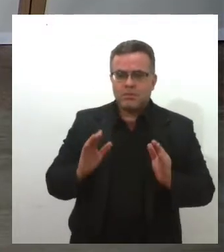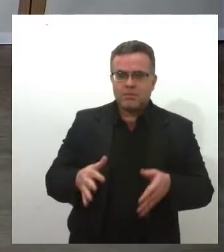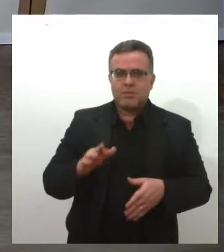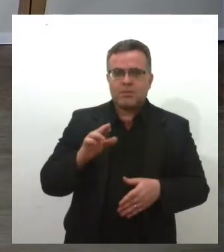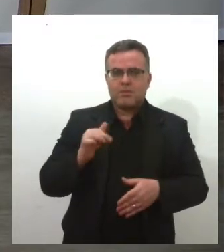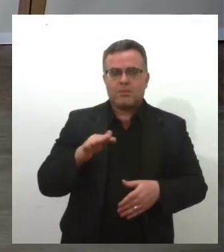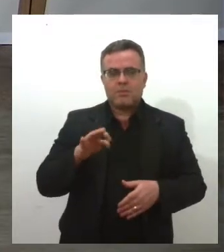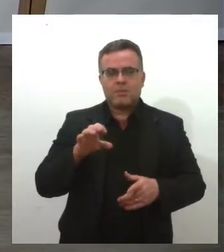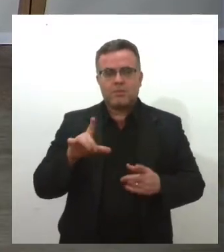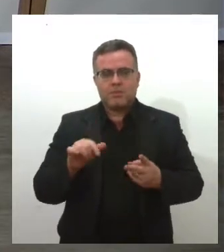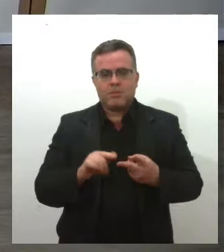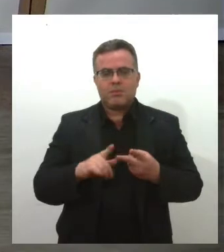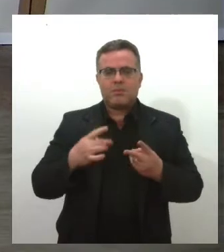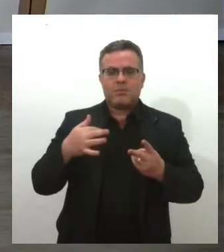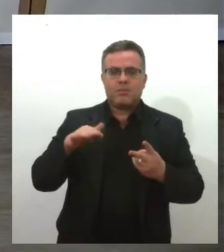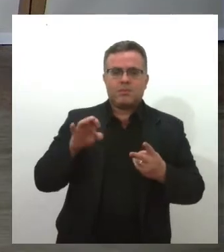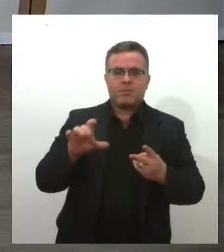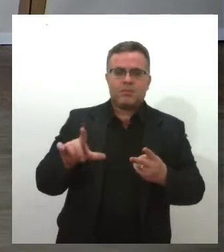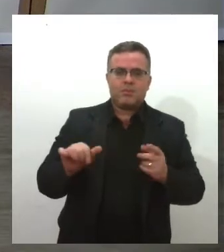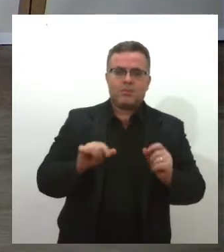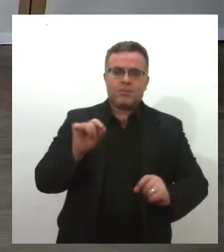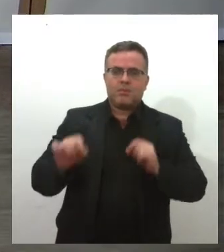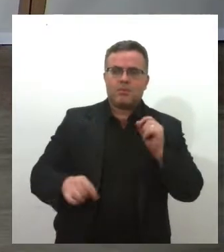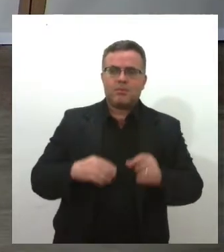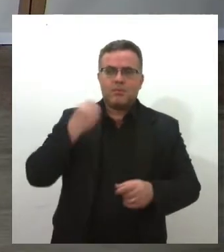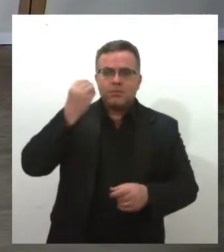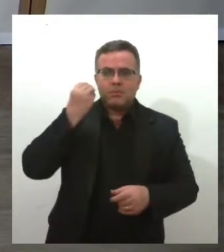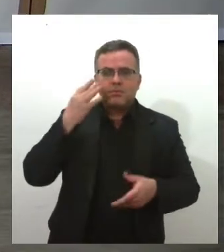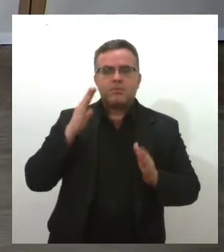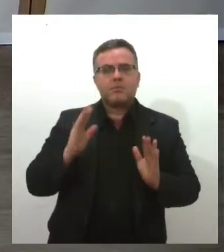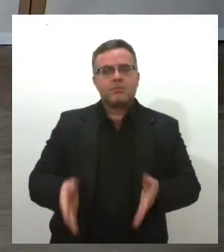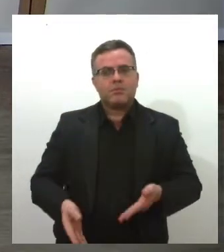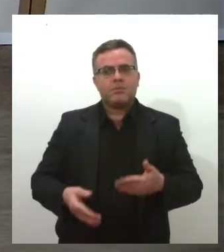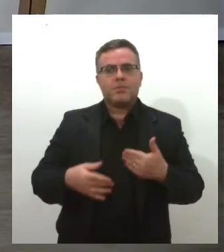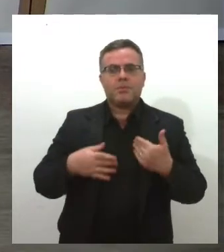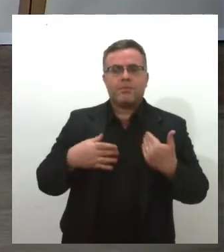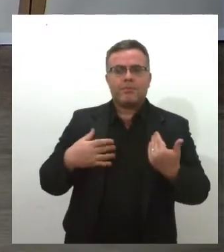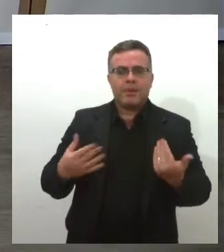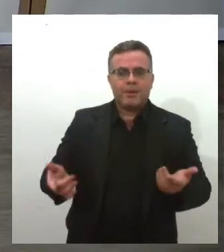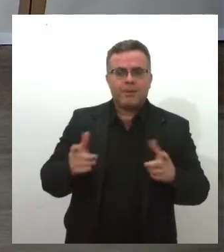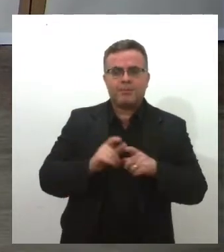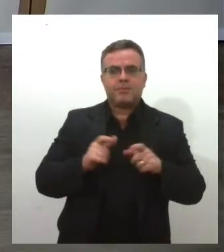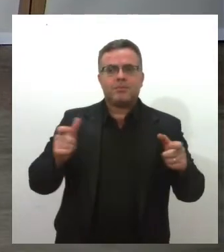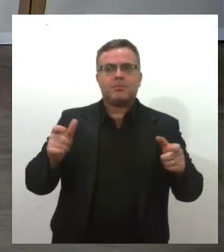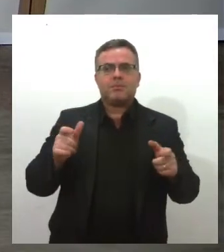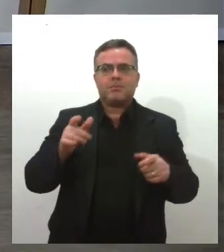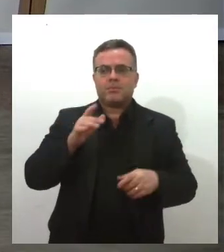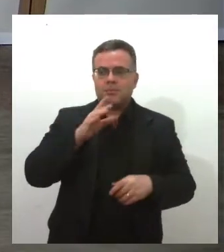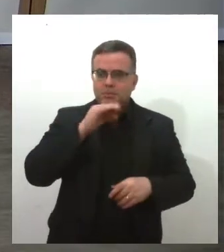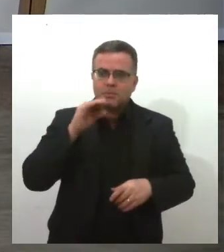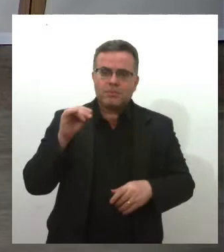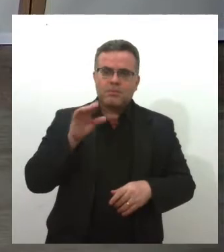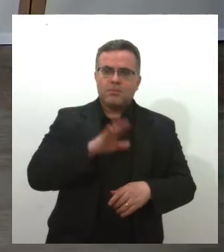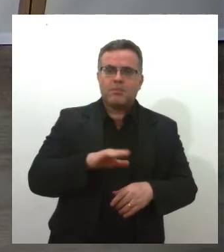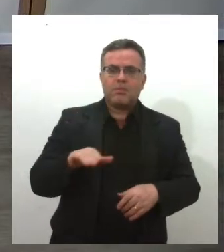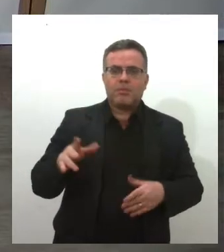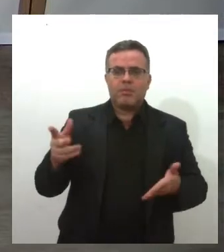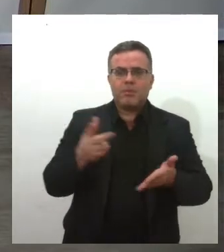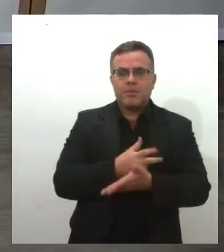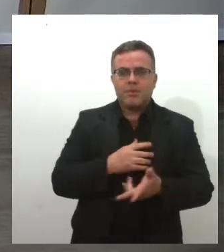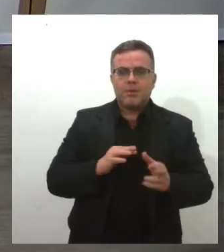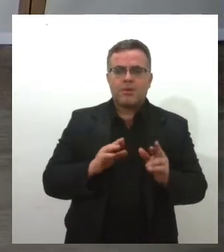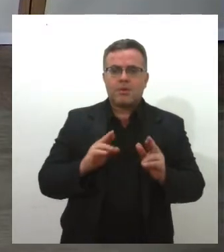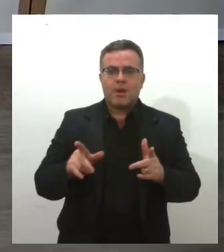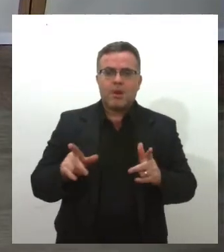e Gabriela, depois aí de passar por uma experiência que na vida da maioria das crianças e adolescentes acontece de outra forma,